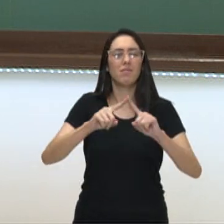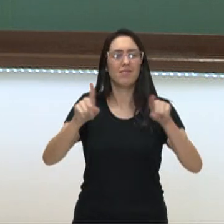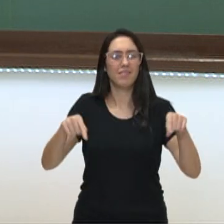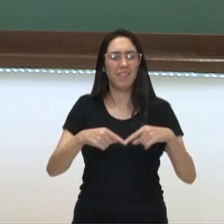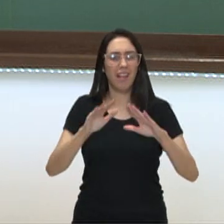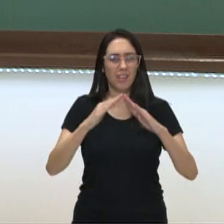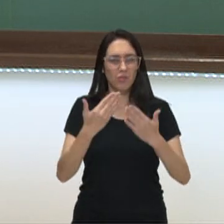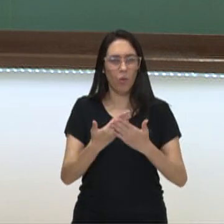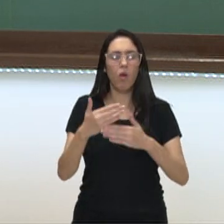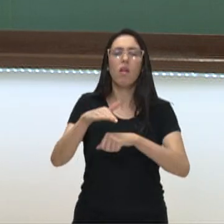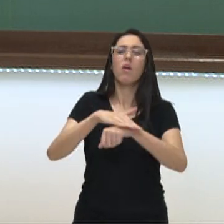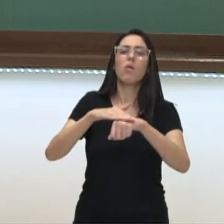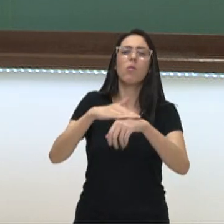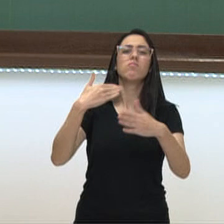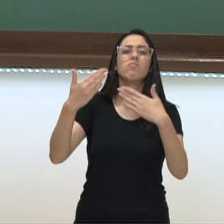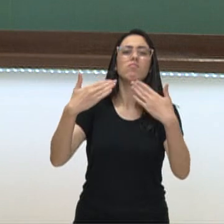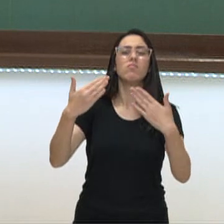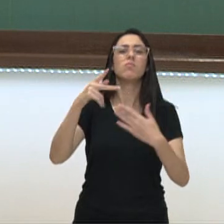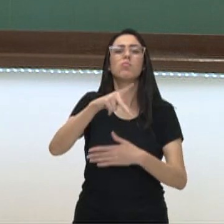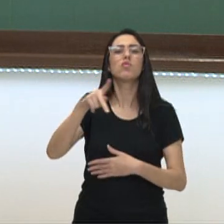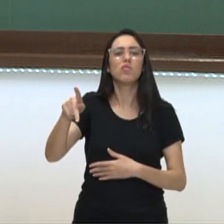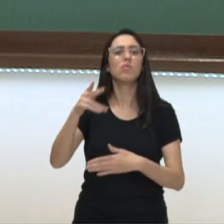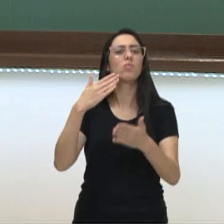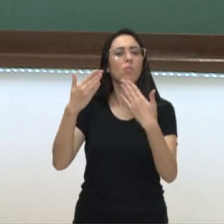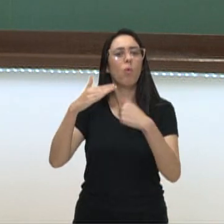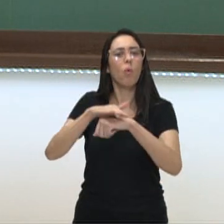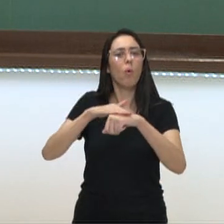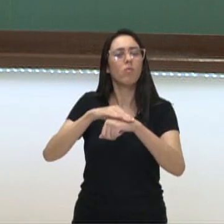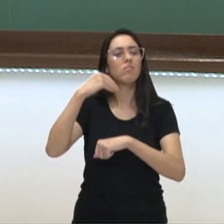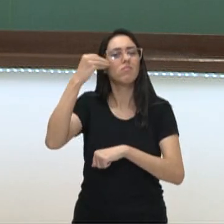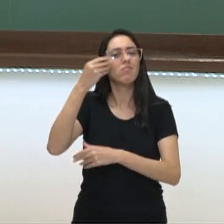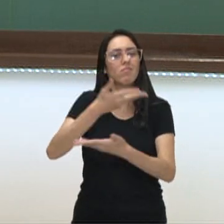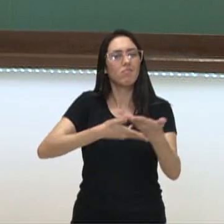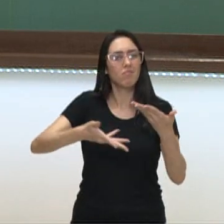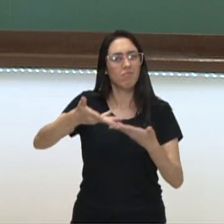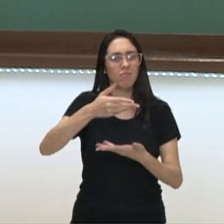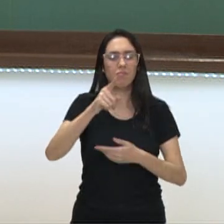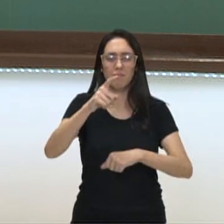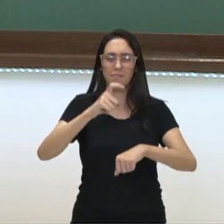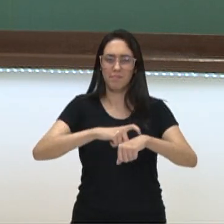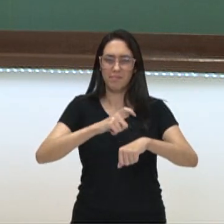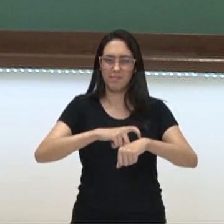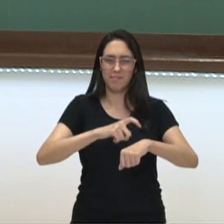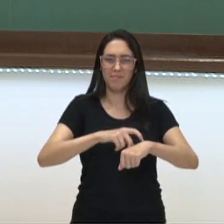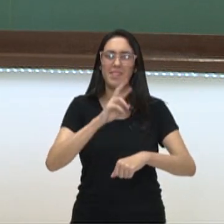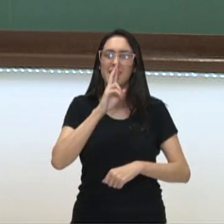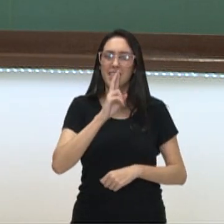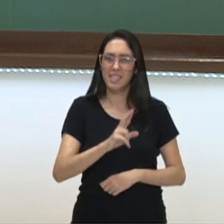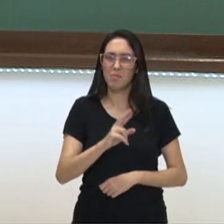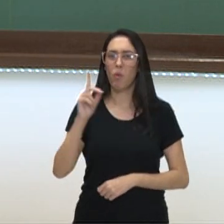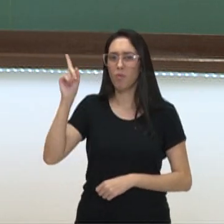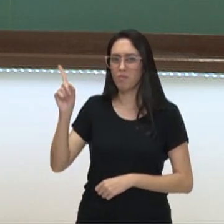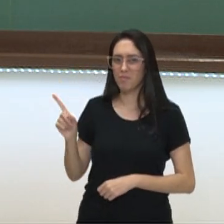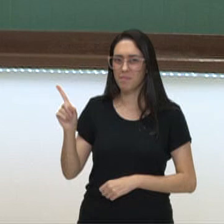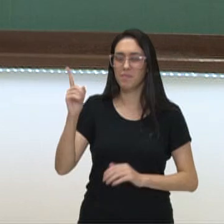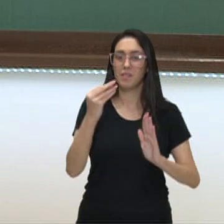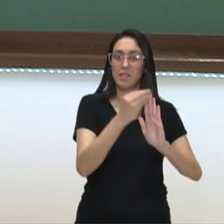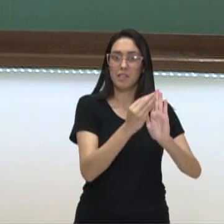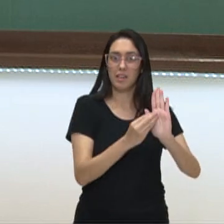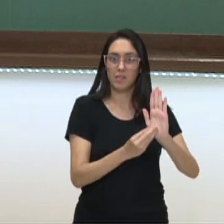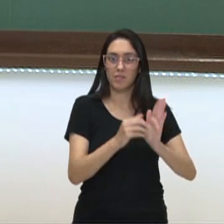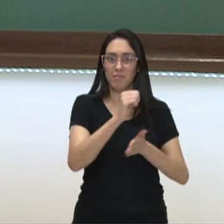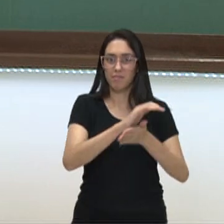seu professor de turma e fazer essa troca de experiências. Então, o tempinho agora é para você anotar